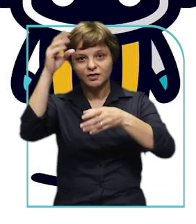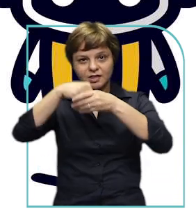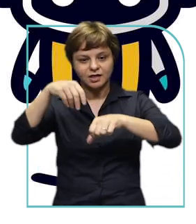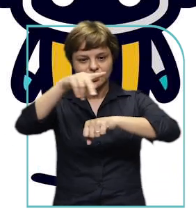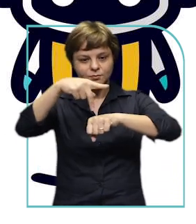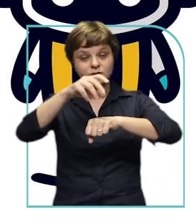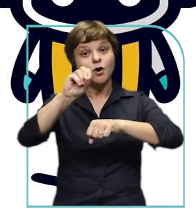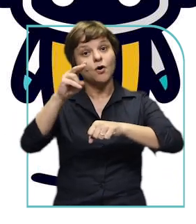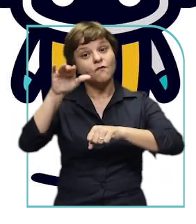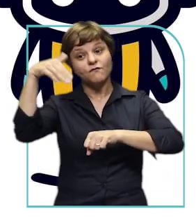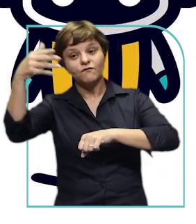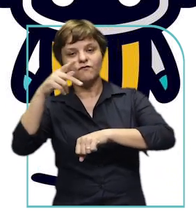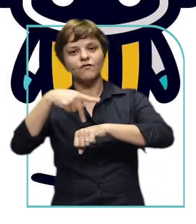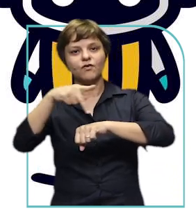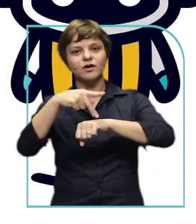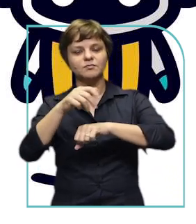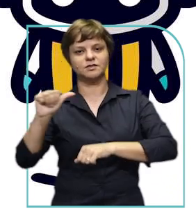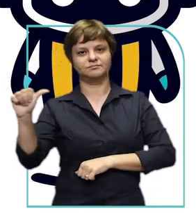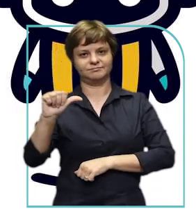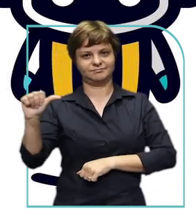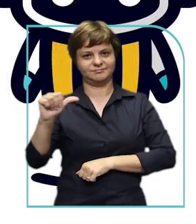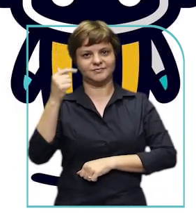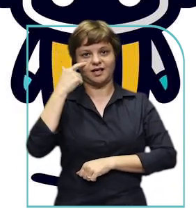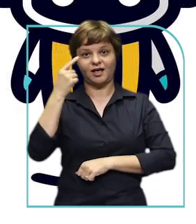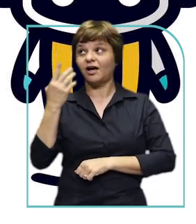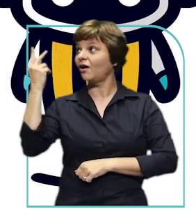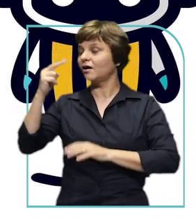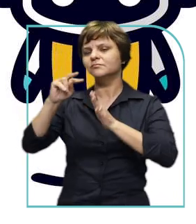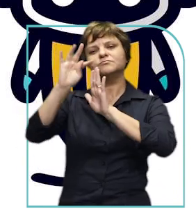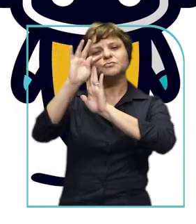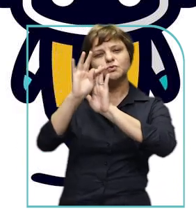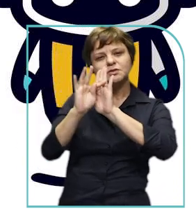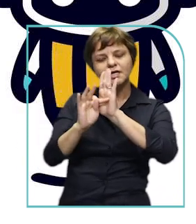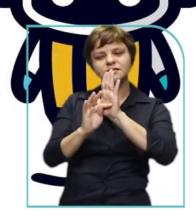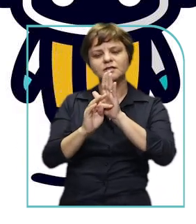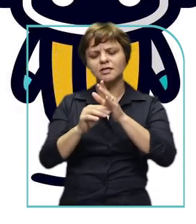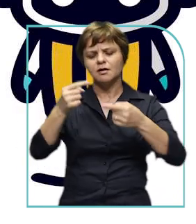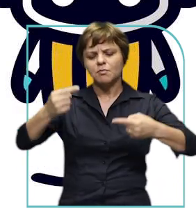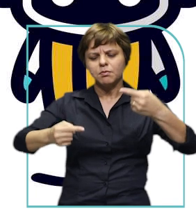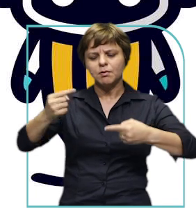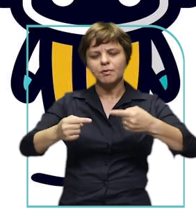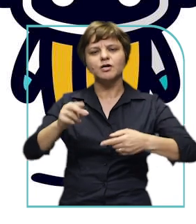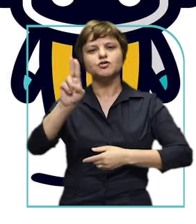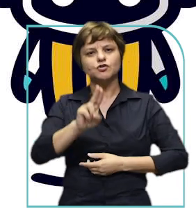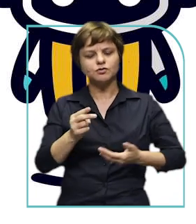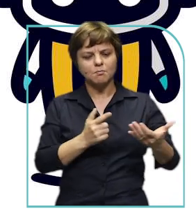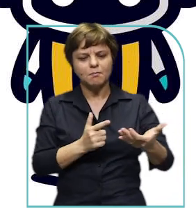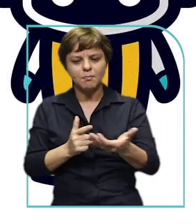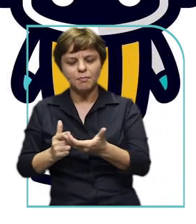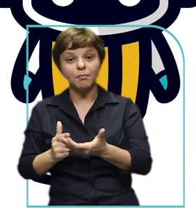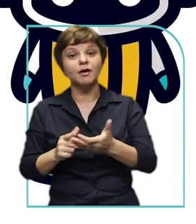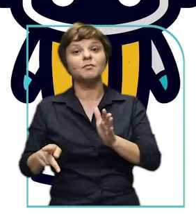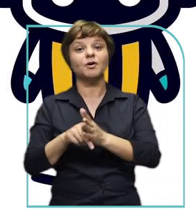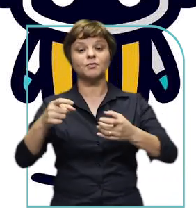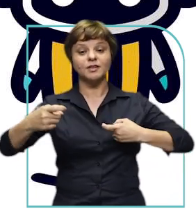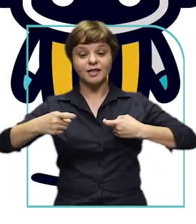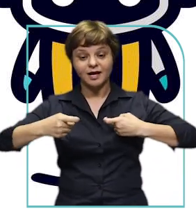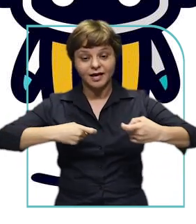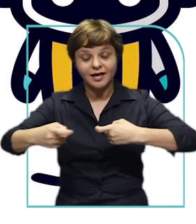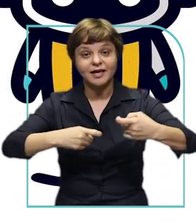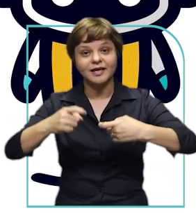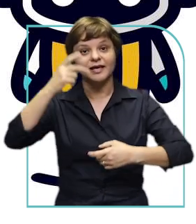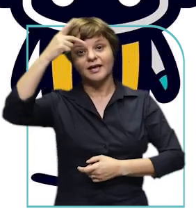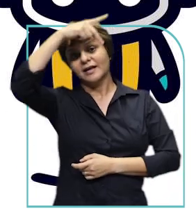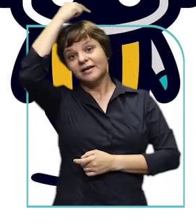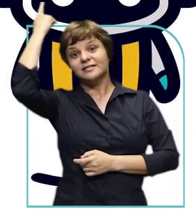ou estrangeiros, também conhecidos como Mujahedin, combatentes armados da Jihad, Guerra Santa, que